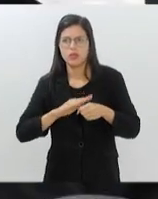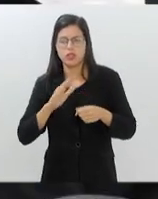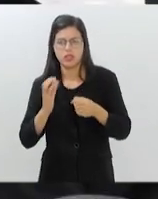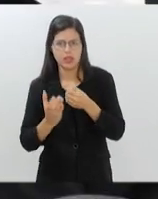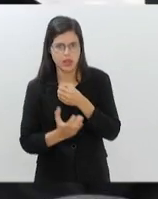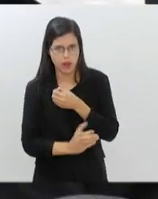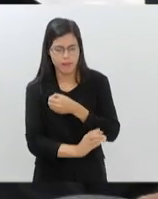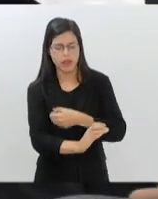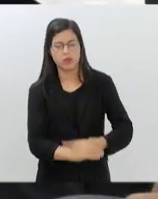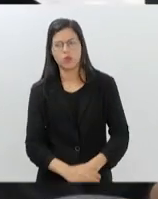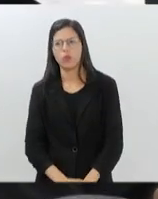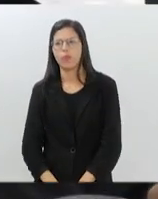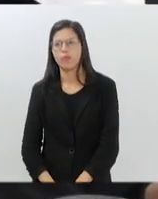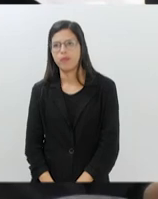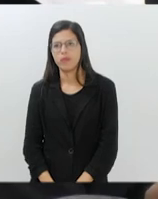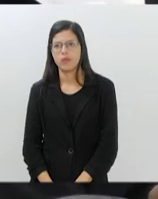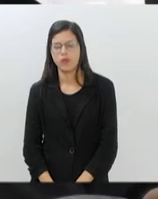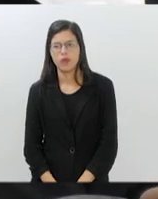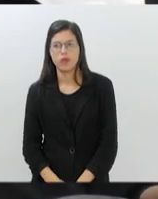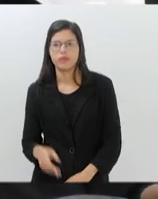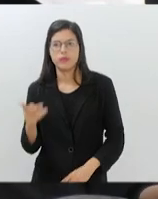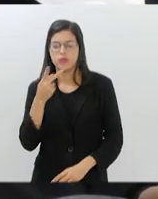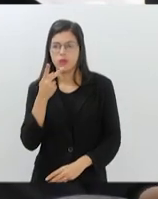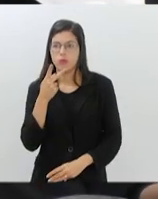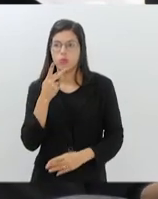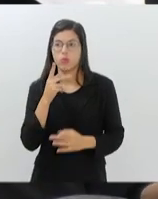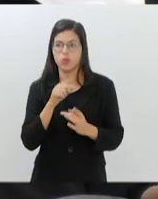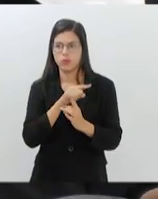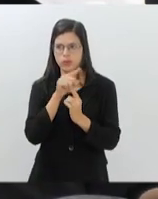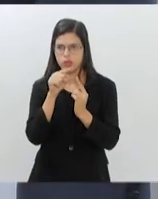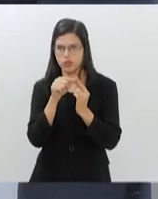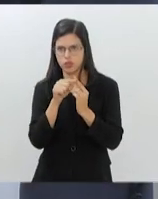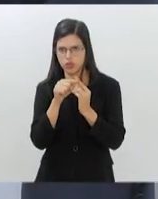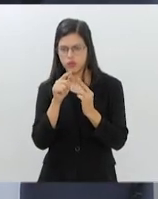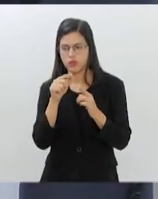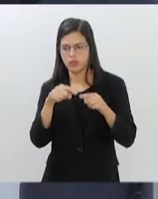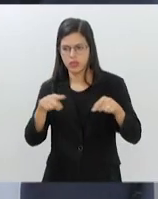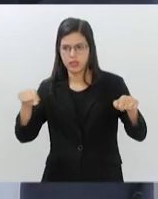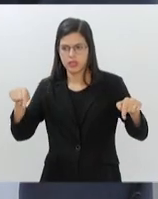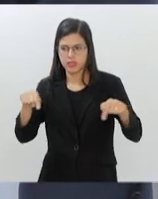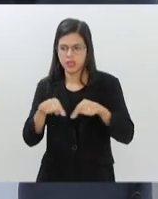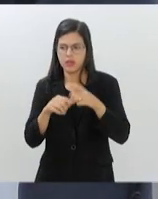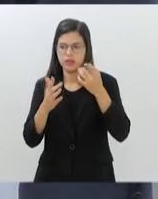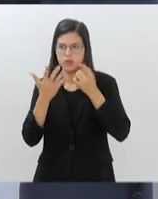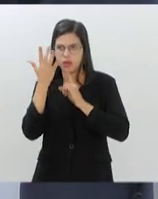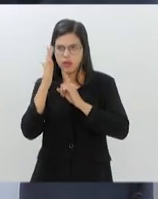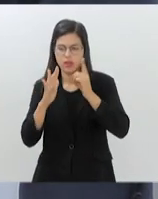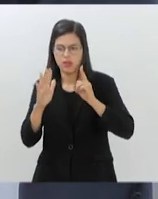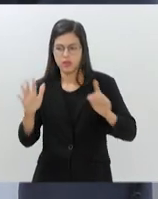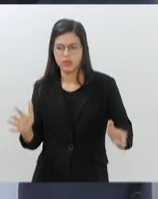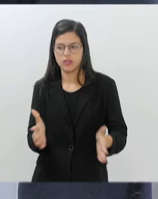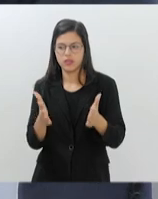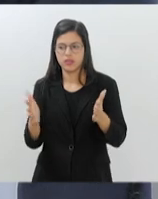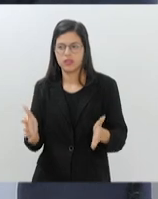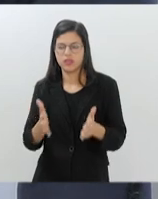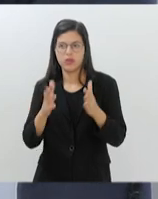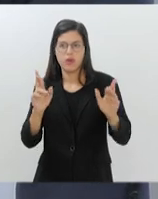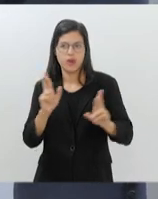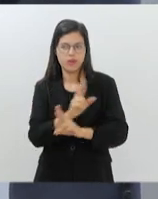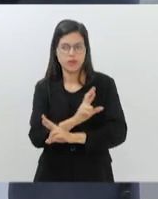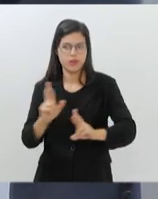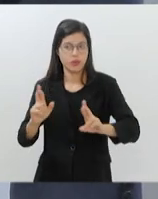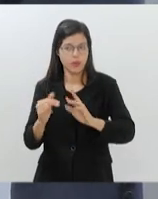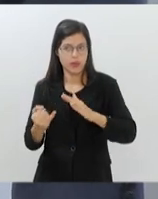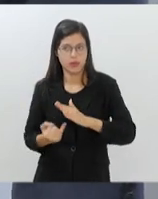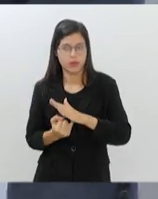a senhora Acabou de afirmar que uma das Missões desse camarote era promover a interação institucional relacionamento institucional que